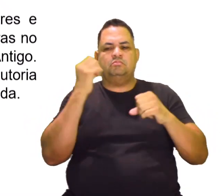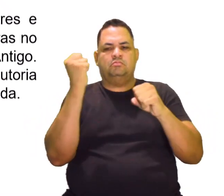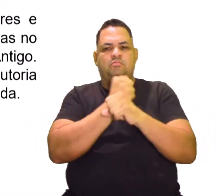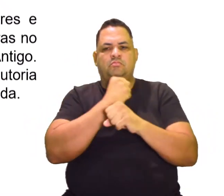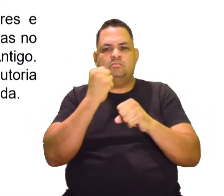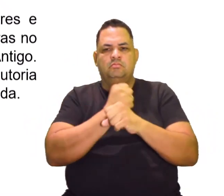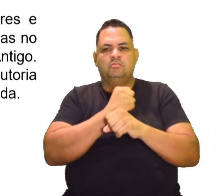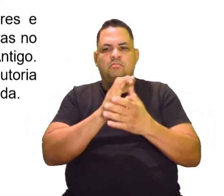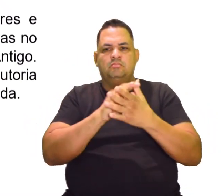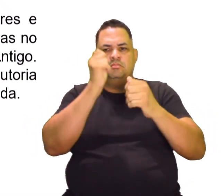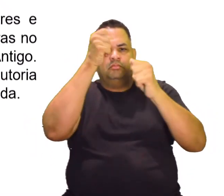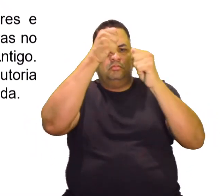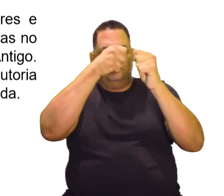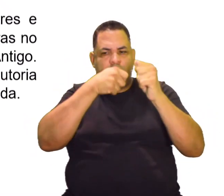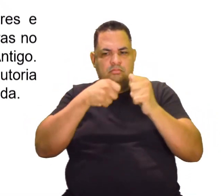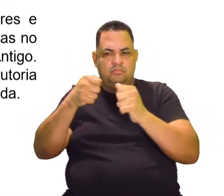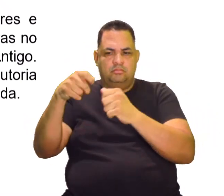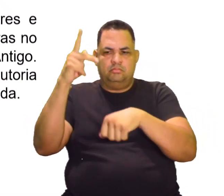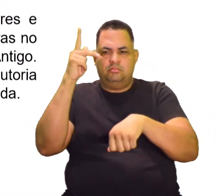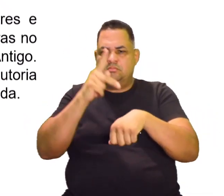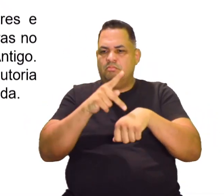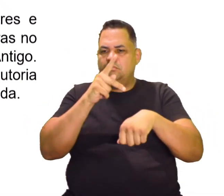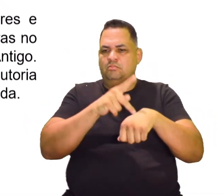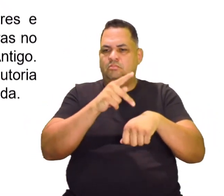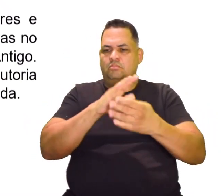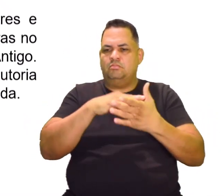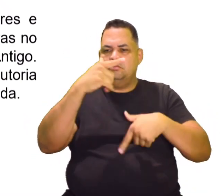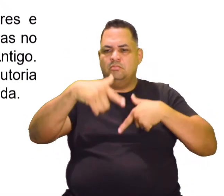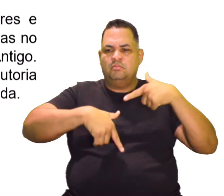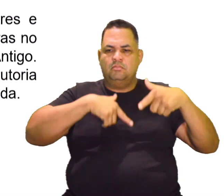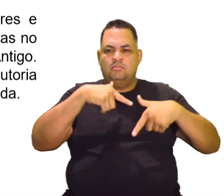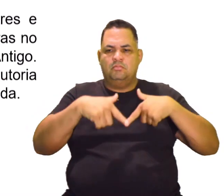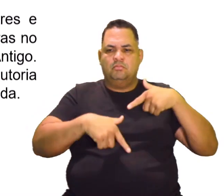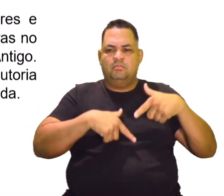ou esculpindo pedras, né? Fazendo aí trabalhos,